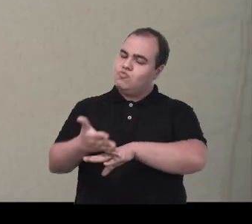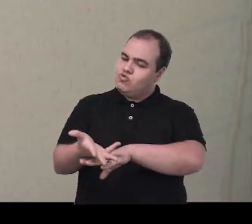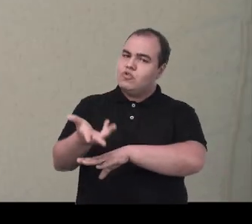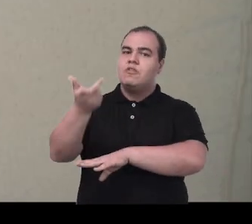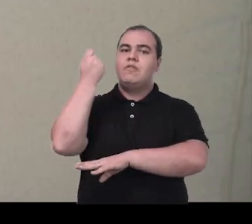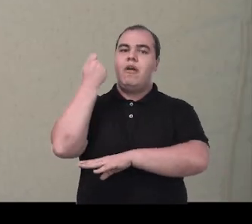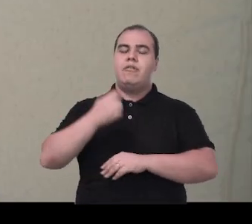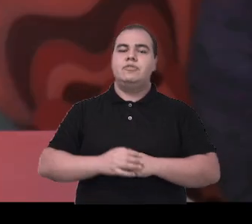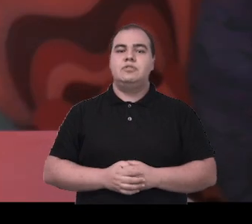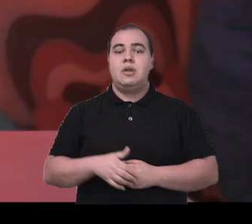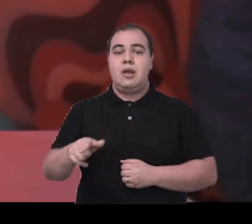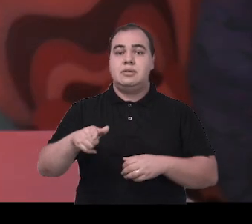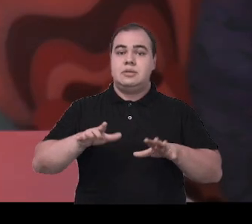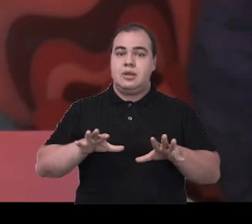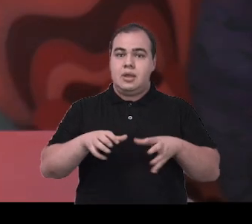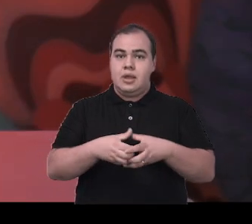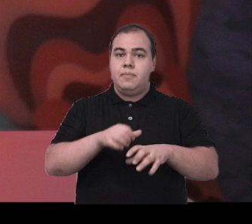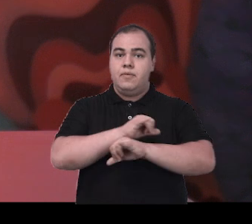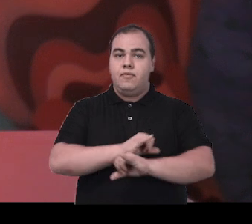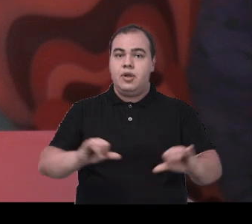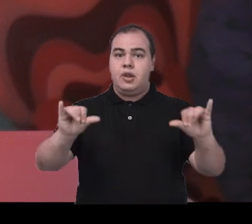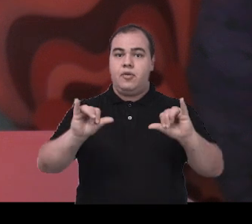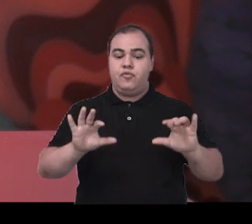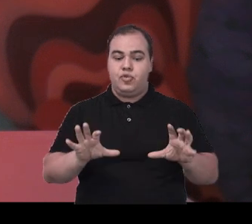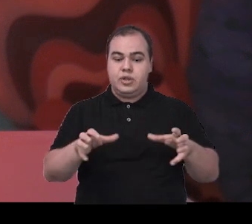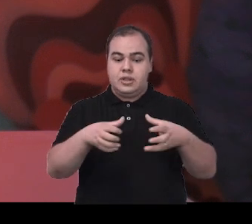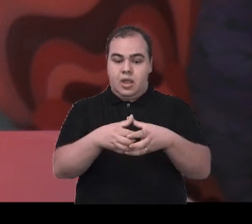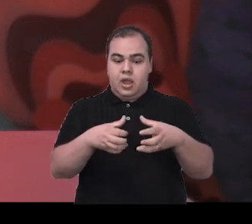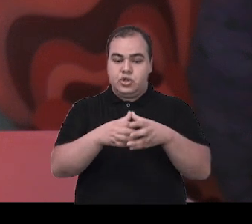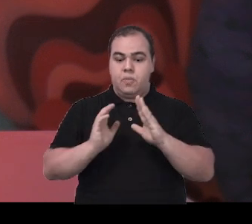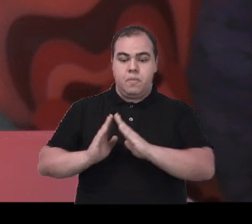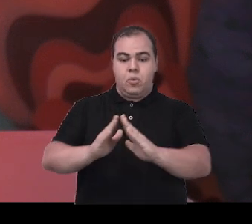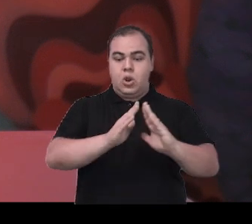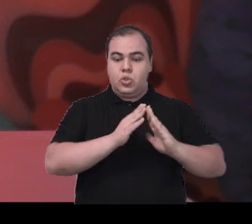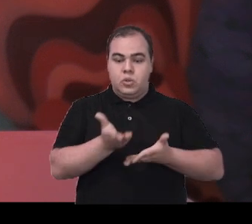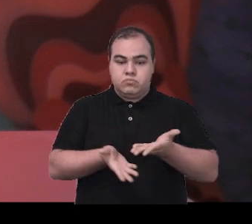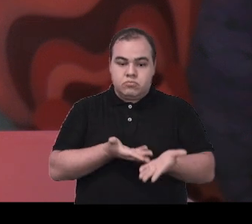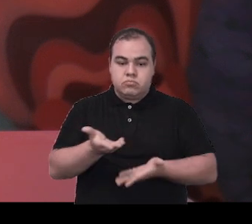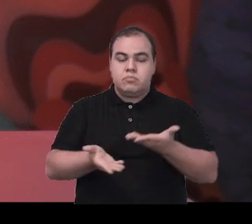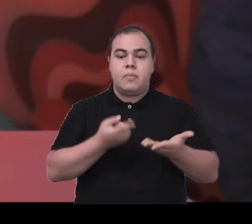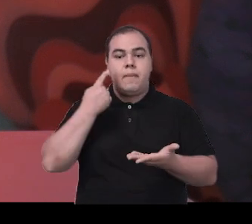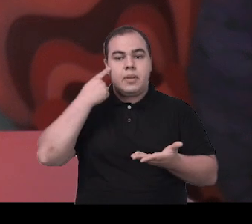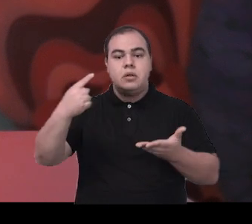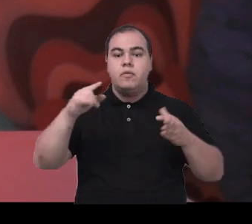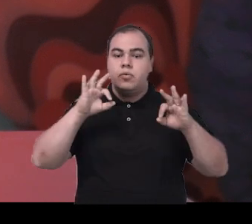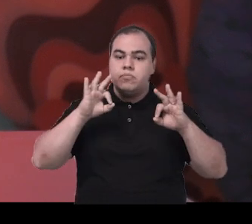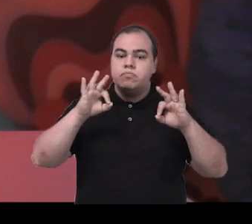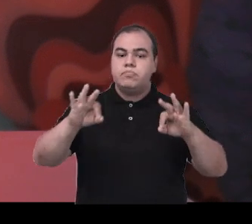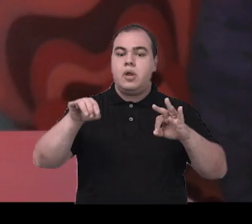muita dignidade. Nessa equipe que chamava Unidade de Reabilitação de Moradores e que